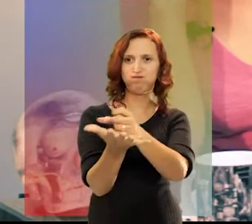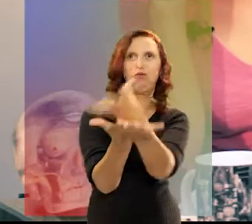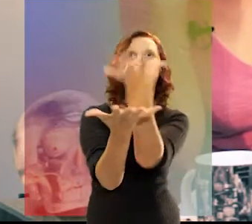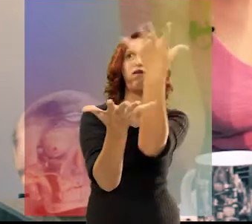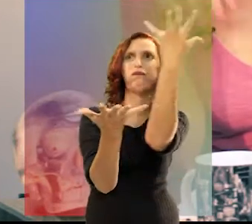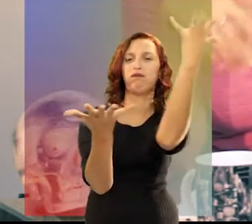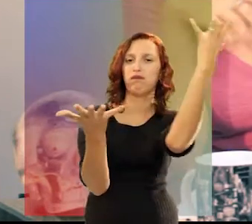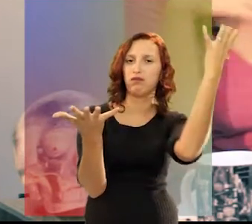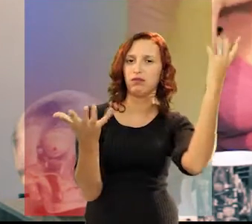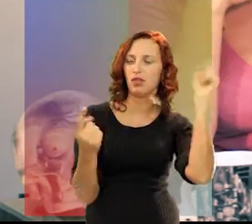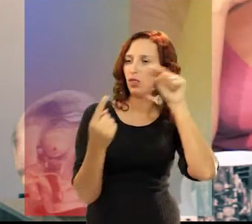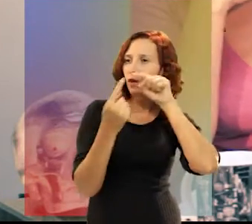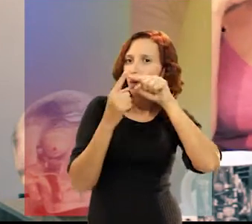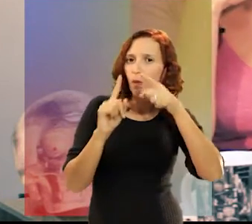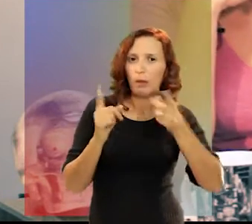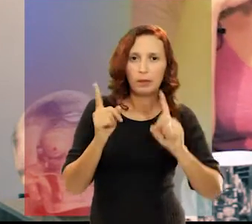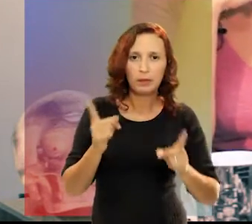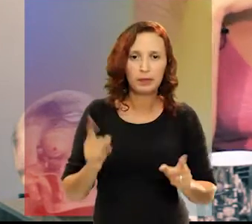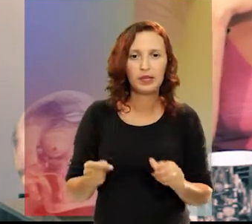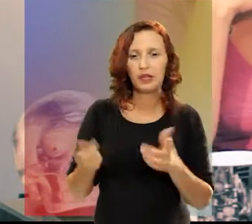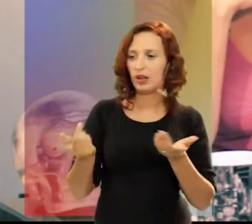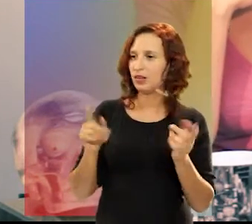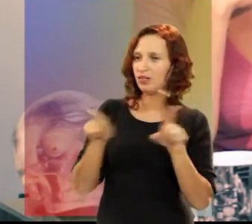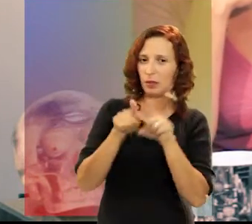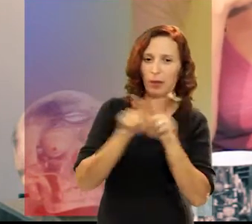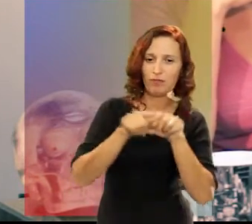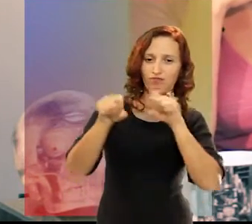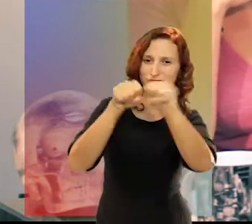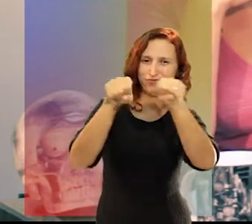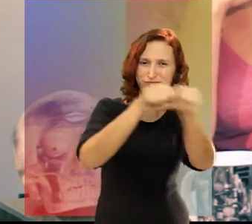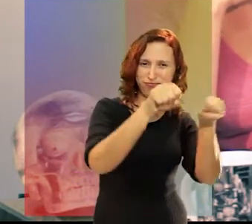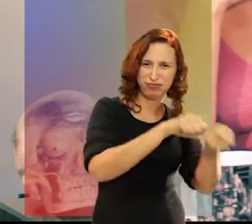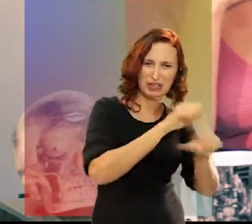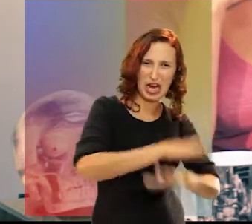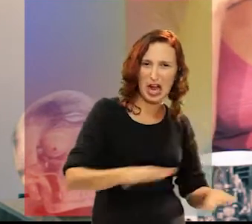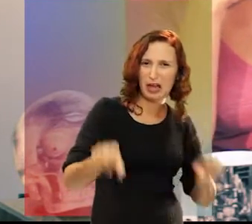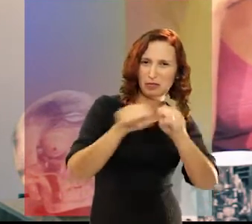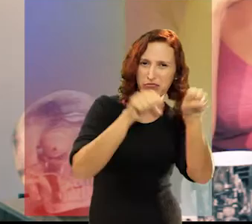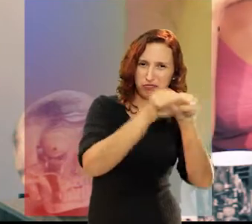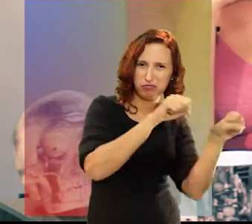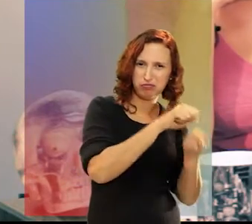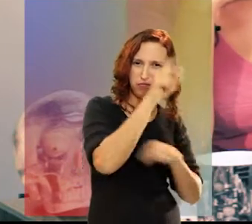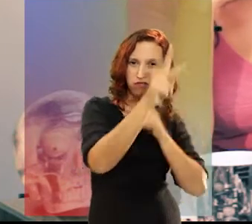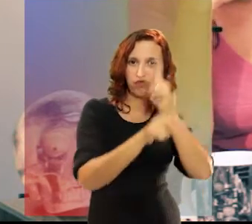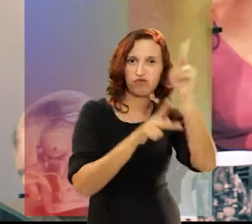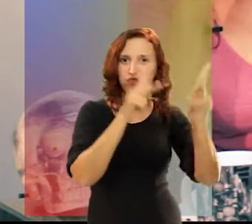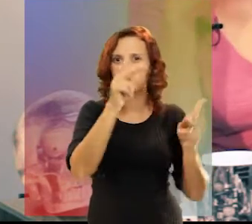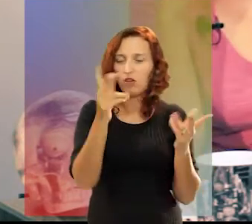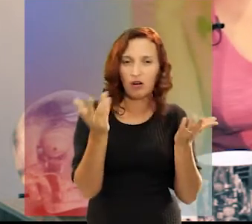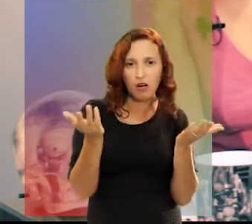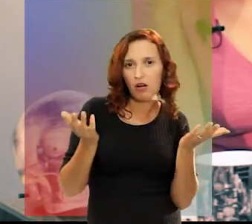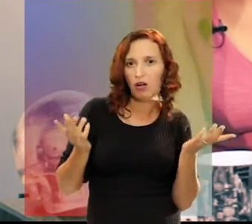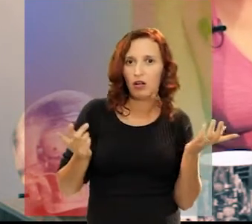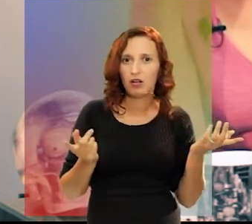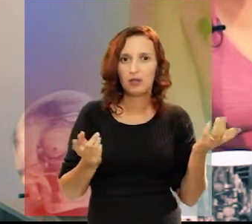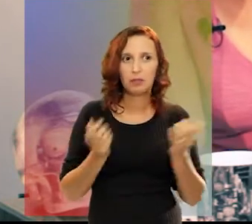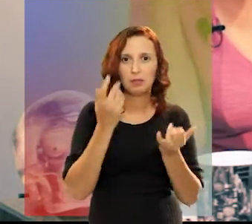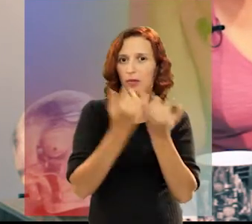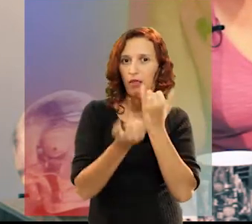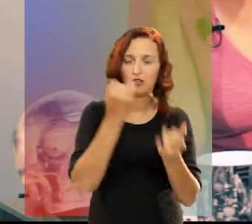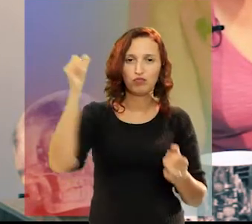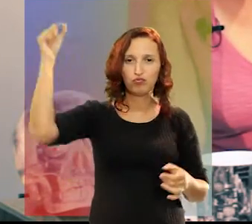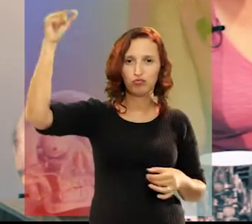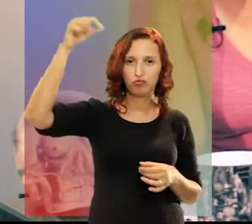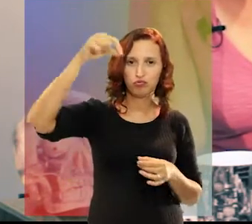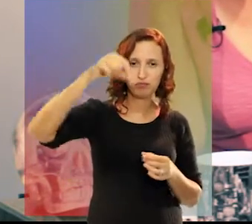pessoas. Não, e obliterando as pessoas, crianças e aldeias. Ele oblitera pessoas, entendeu? Ele faz o que um